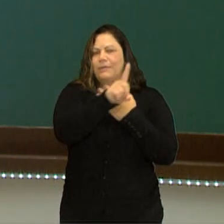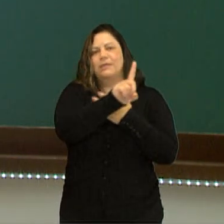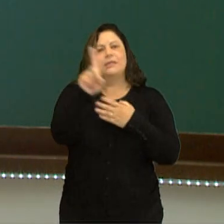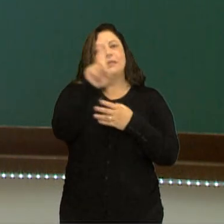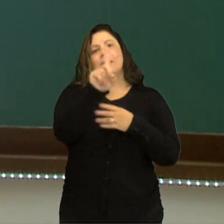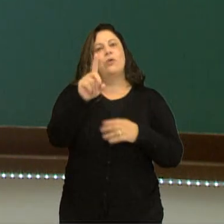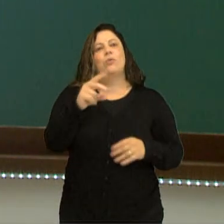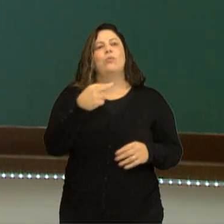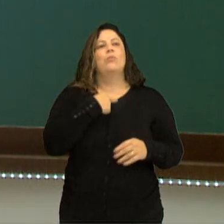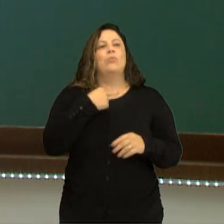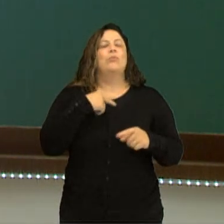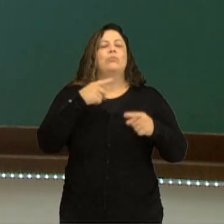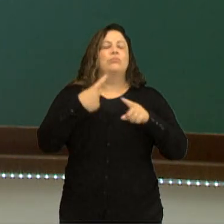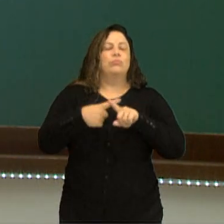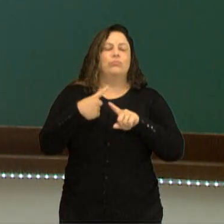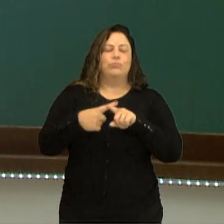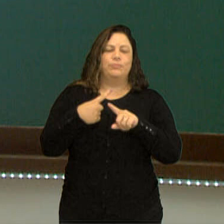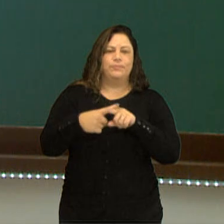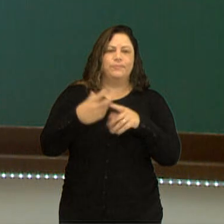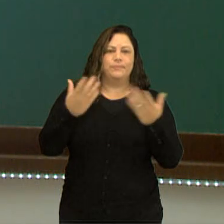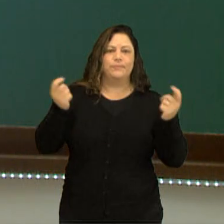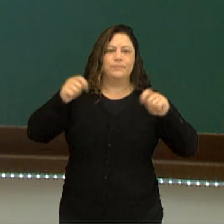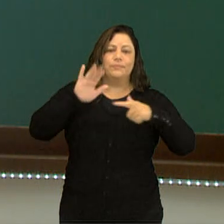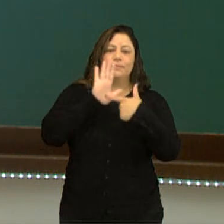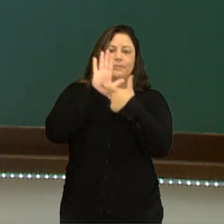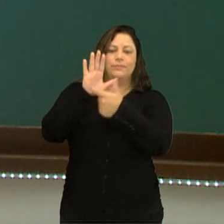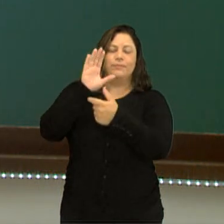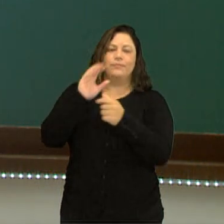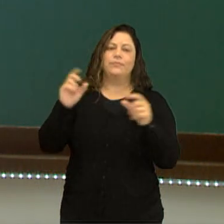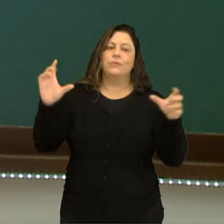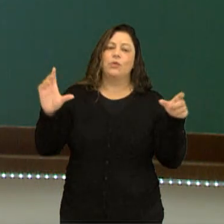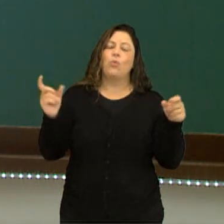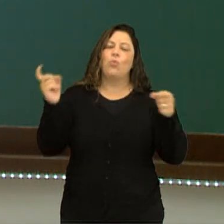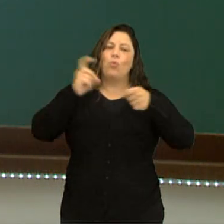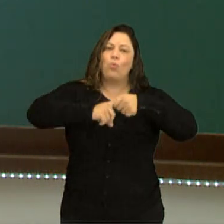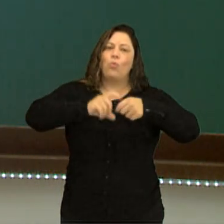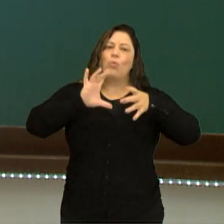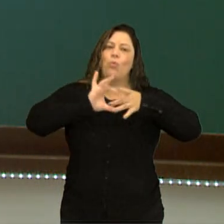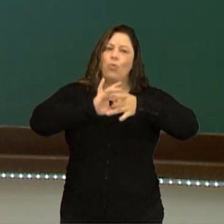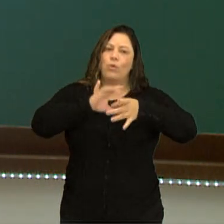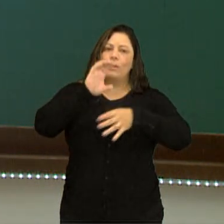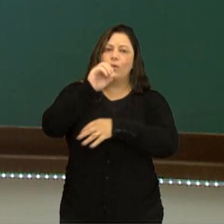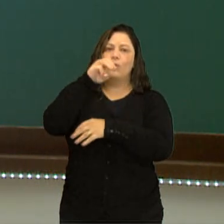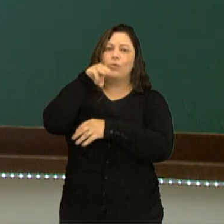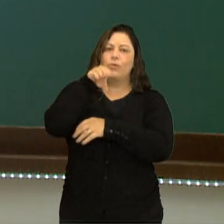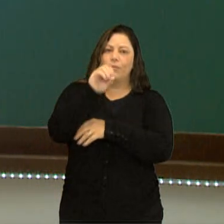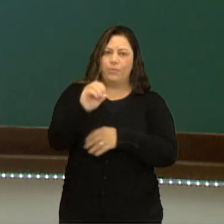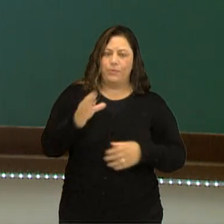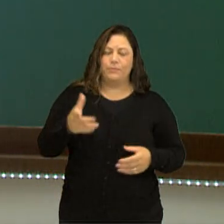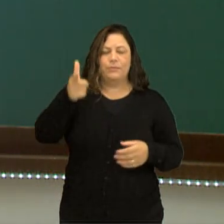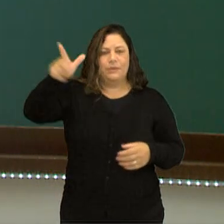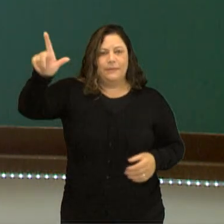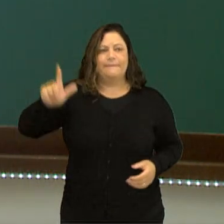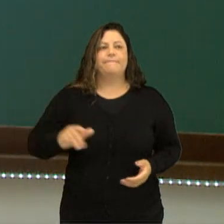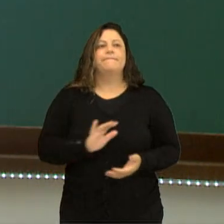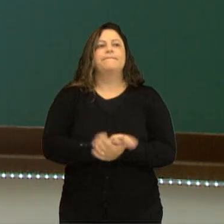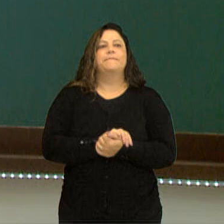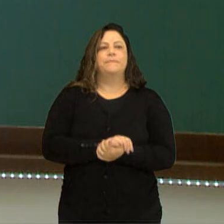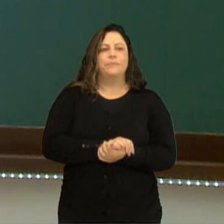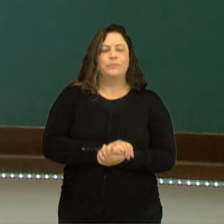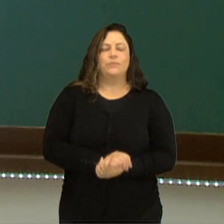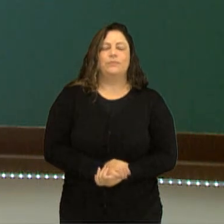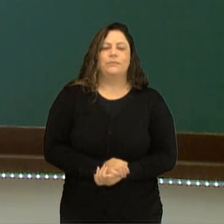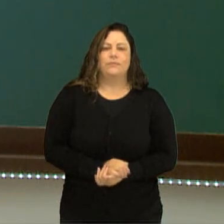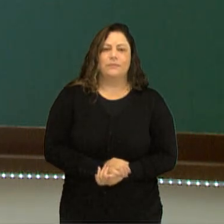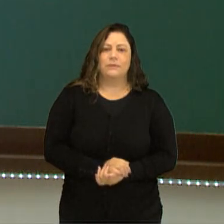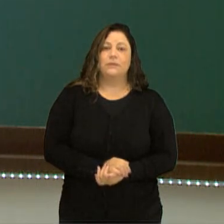porque ela apresenta o conectivo como. Então, é uma outra figura de linguagem. Lado a lado, como páginas de um